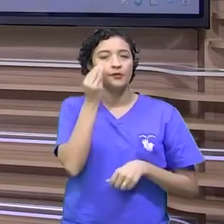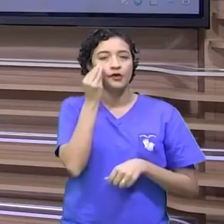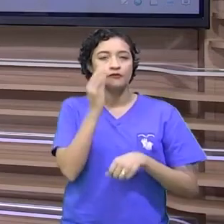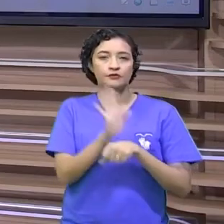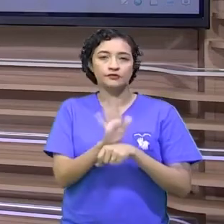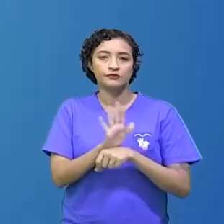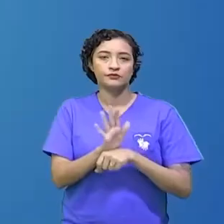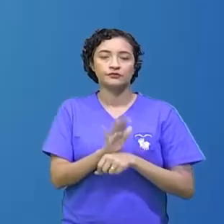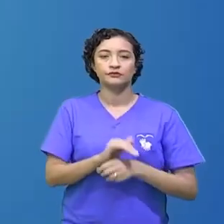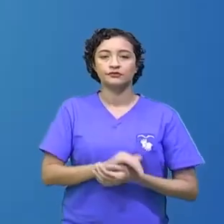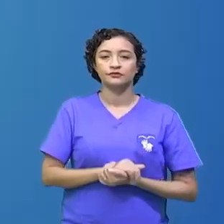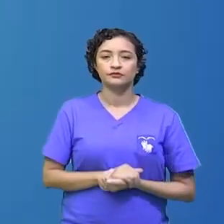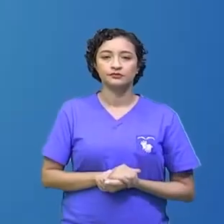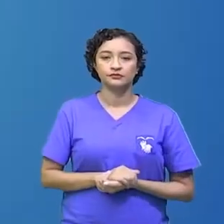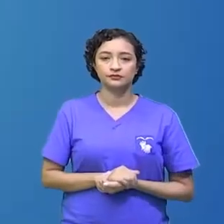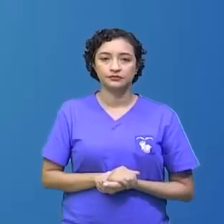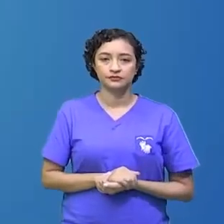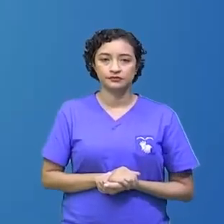perímetro.